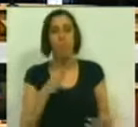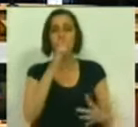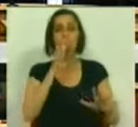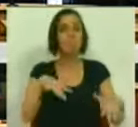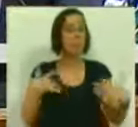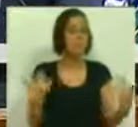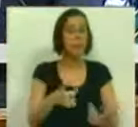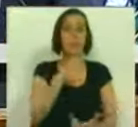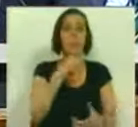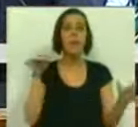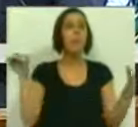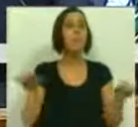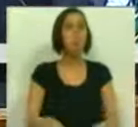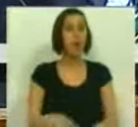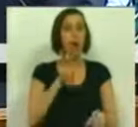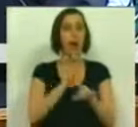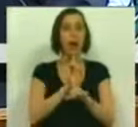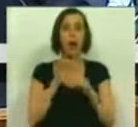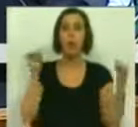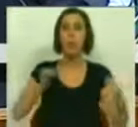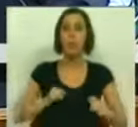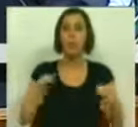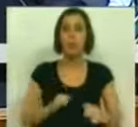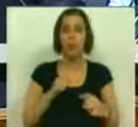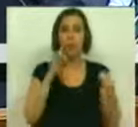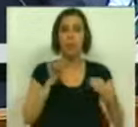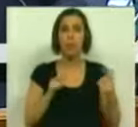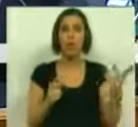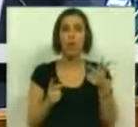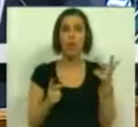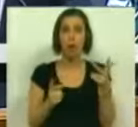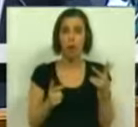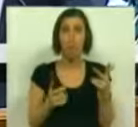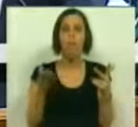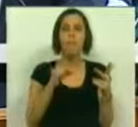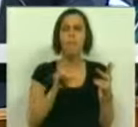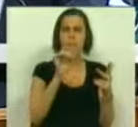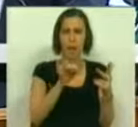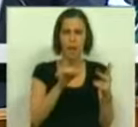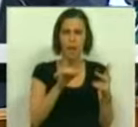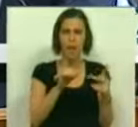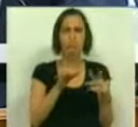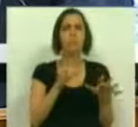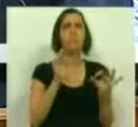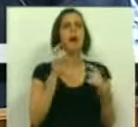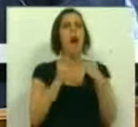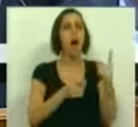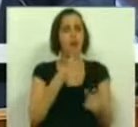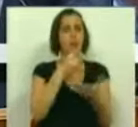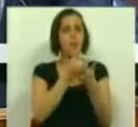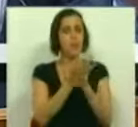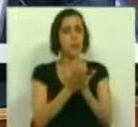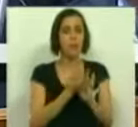caso algum há medidas piores do que as constantes no memorando da Troika. Mais, foram afastadas algumas